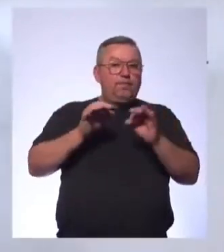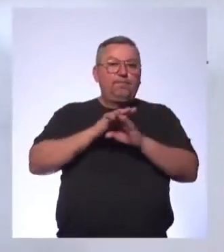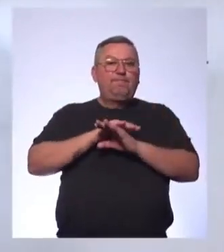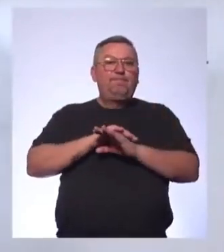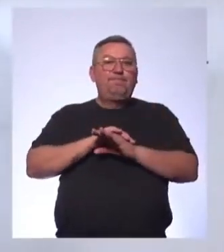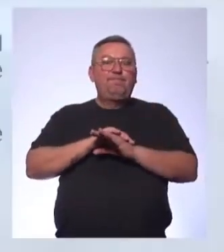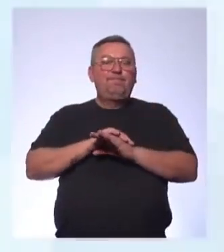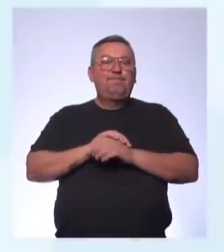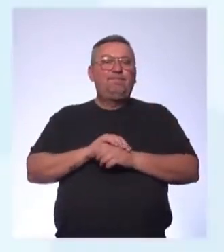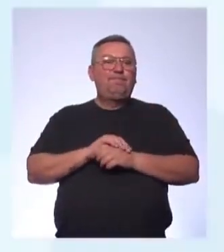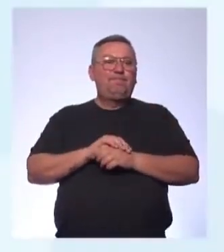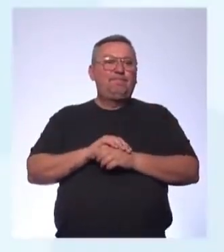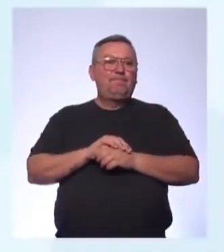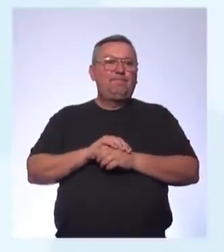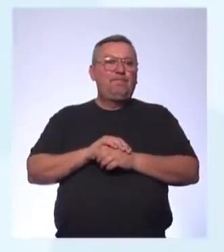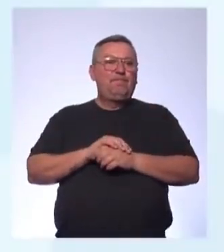favor?